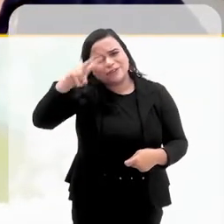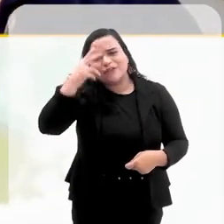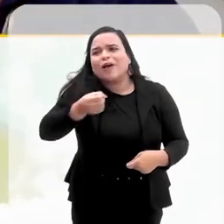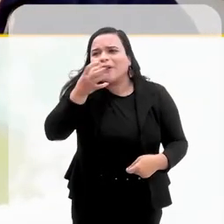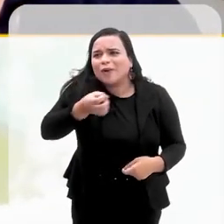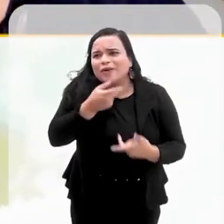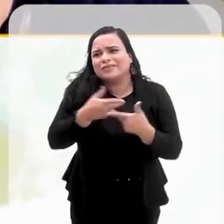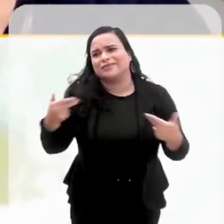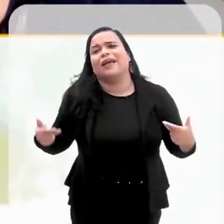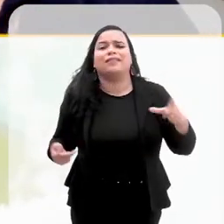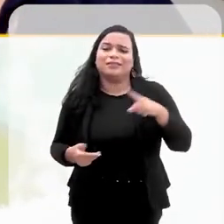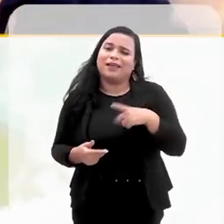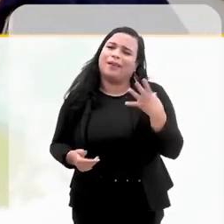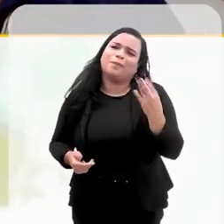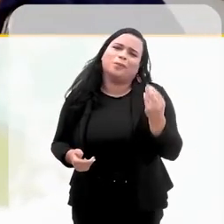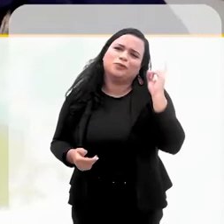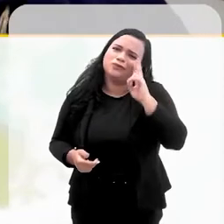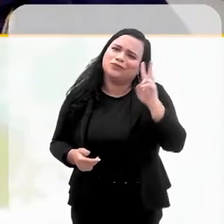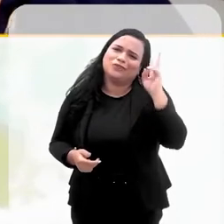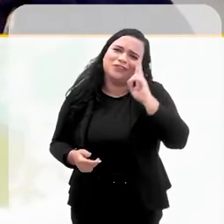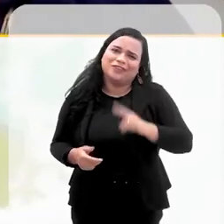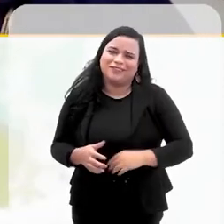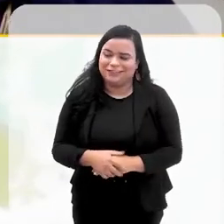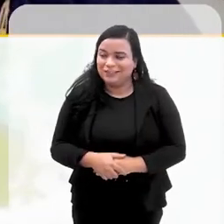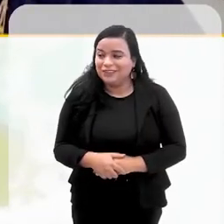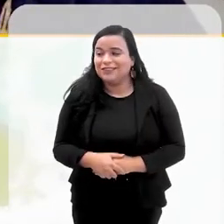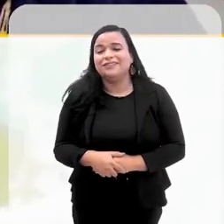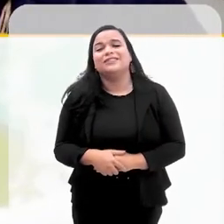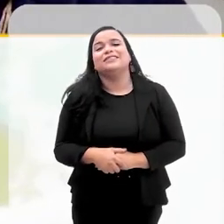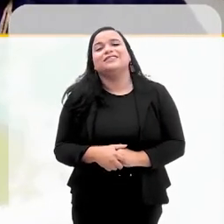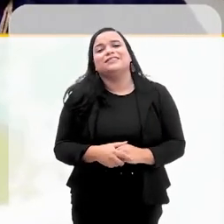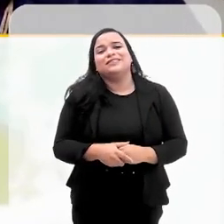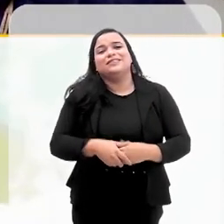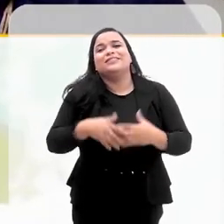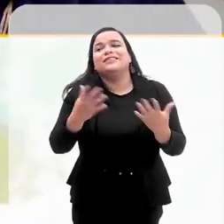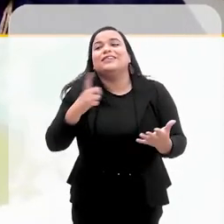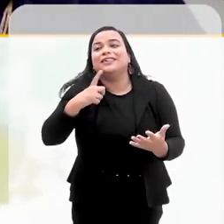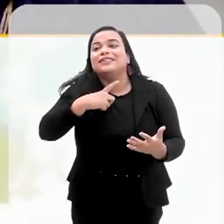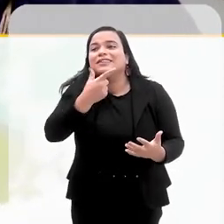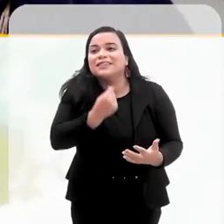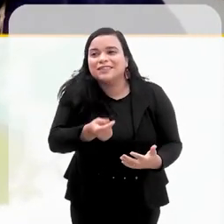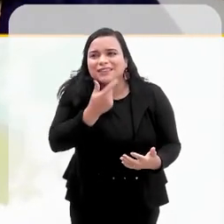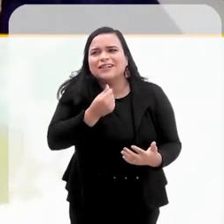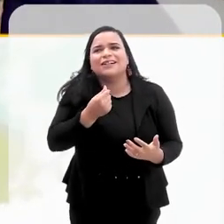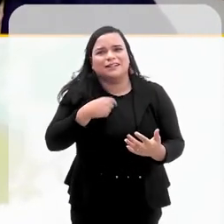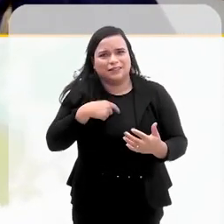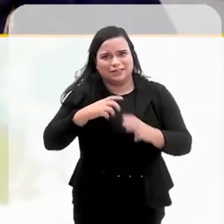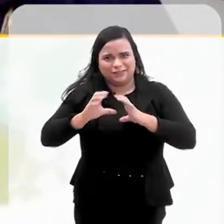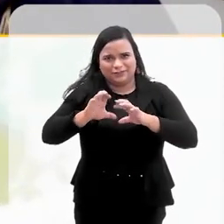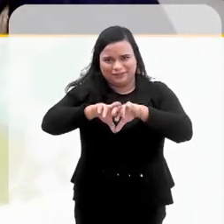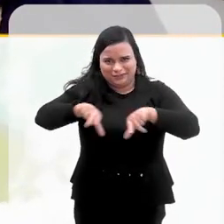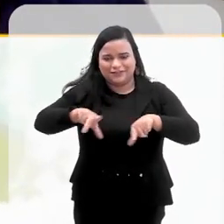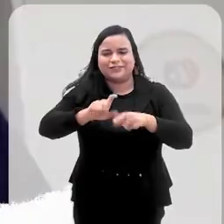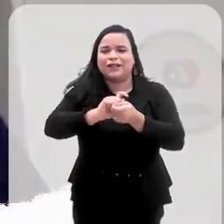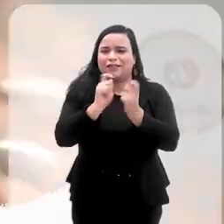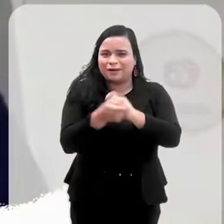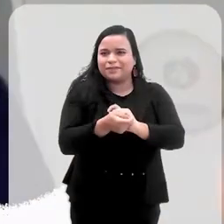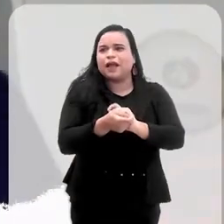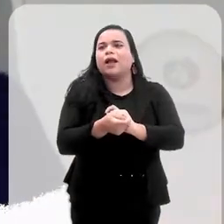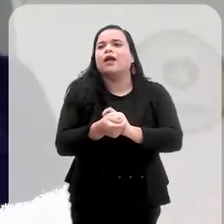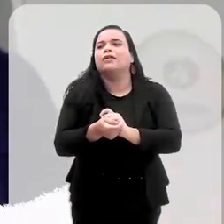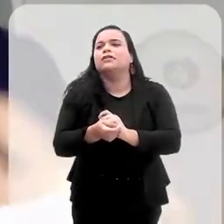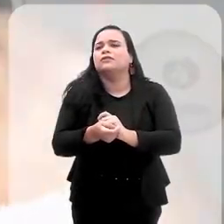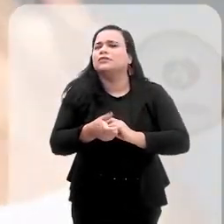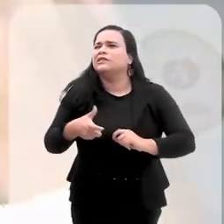rapaz, né, a gente começou com o PECS adaptado, né, e ele tinha 14, 16 anos na época. E a mãe falava para mim: eu quero